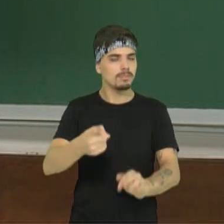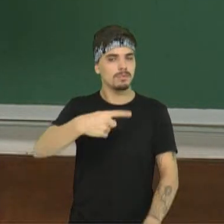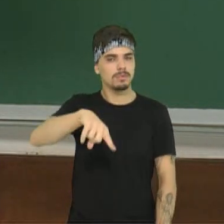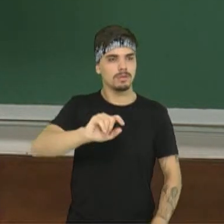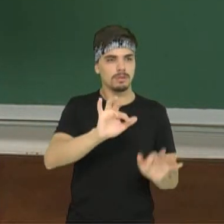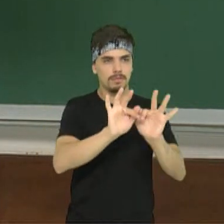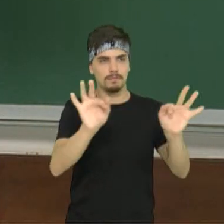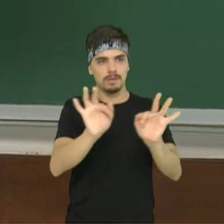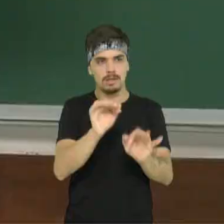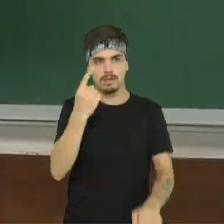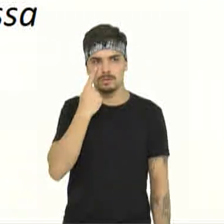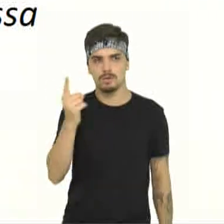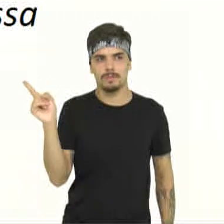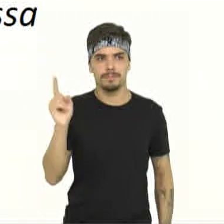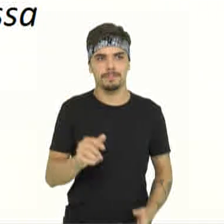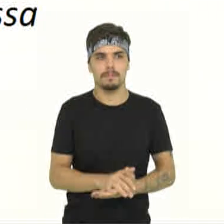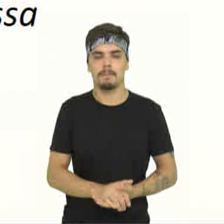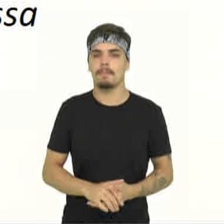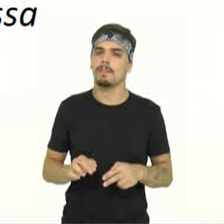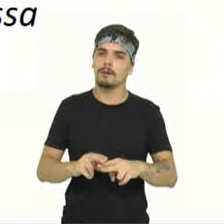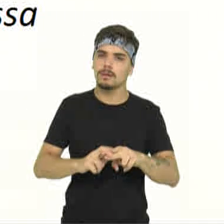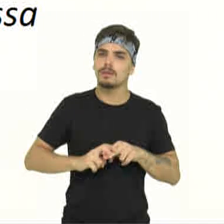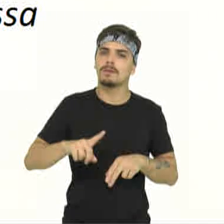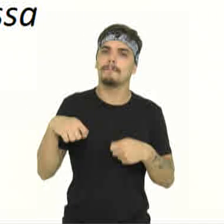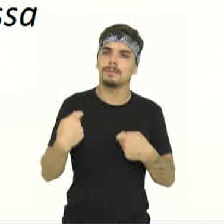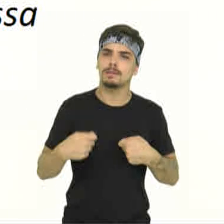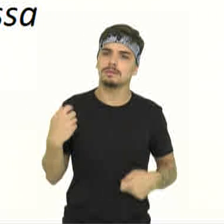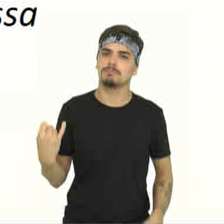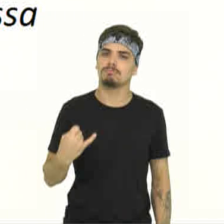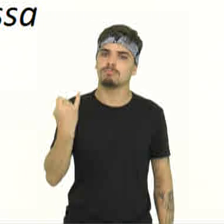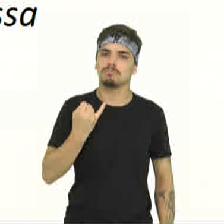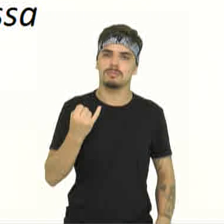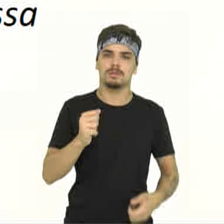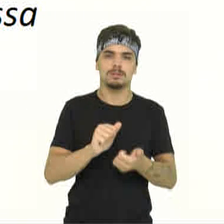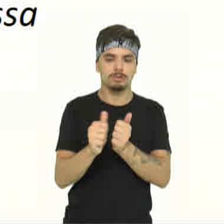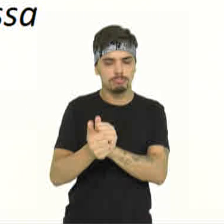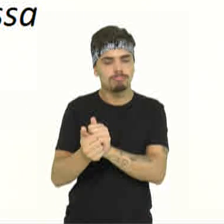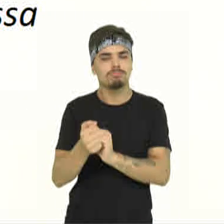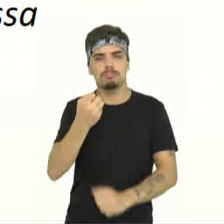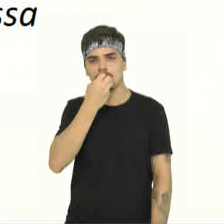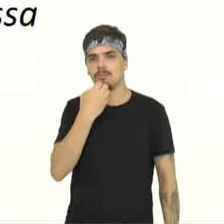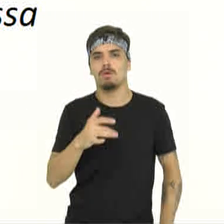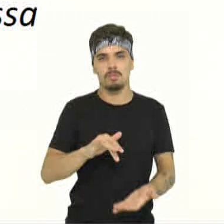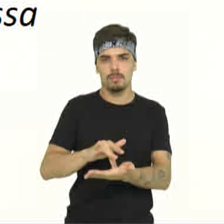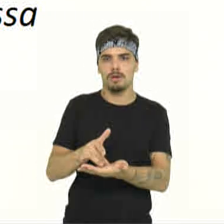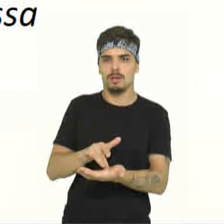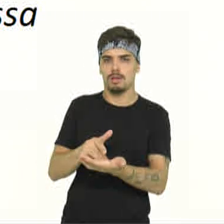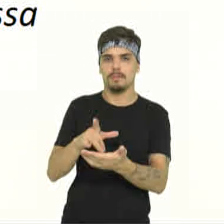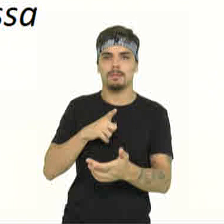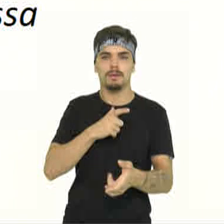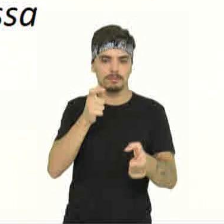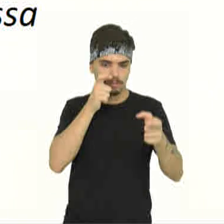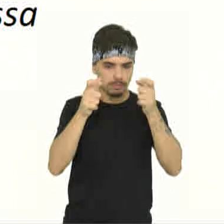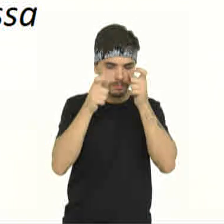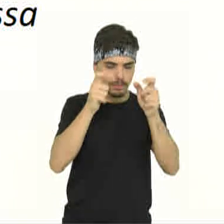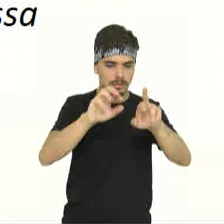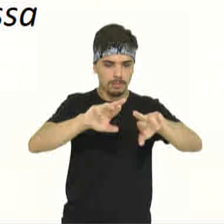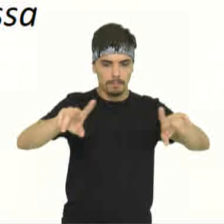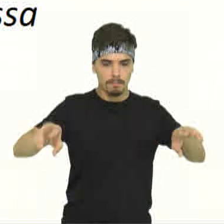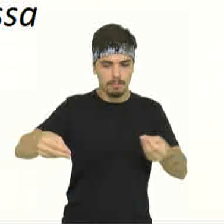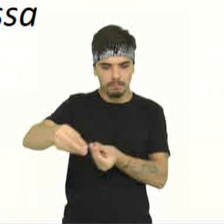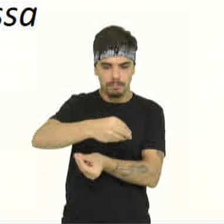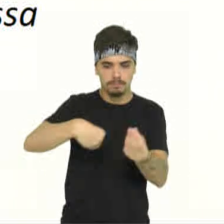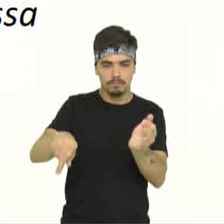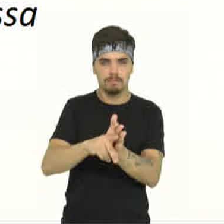frase dele aqui, a observação: portanto é essencial encontrar um adequado equilíbrio entre os diversos interesses envolvidos